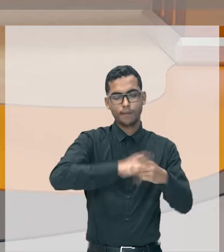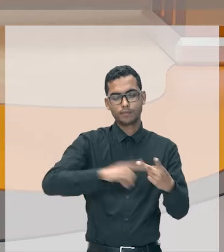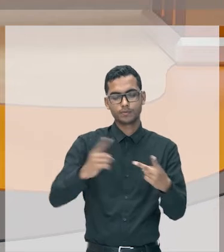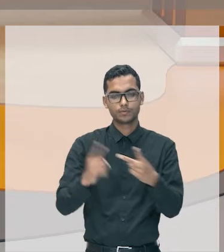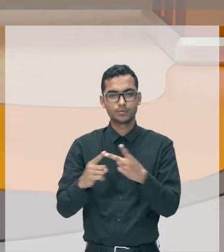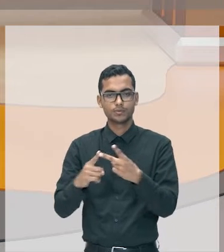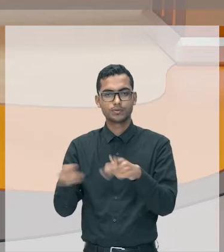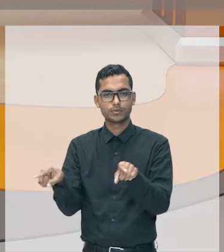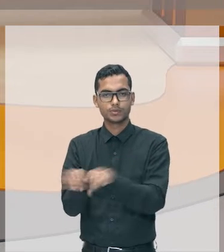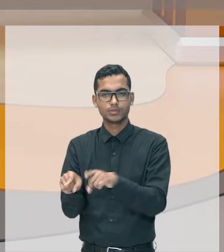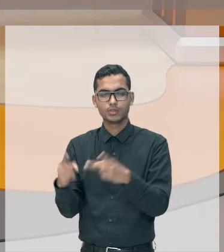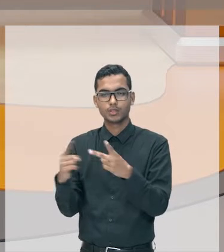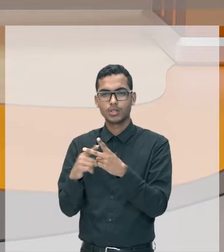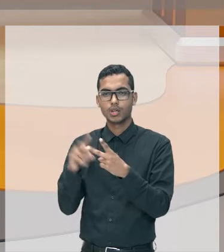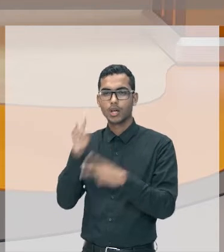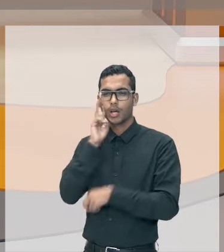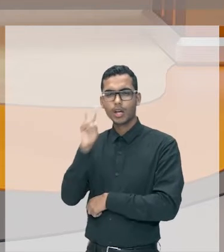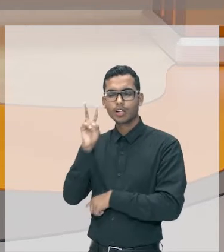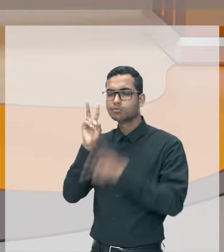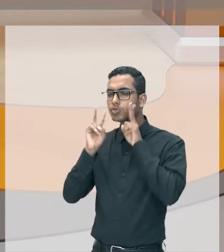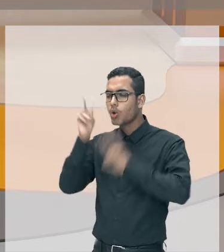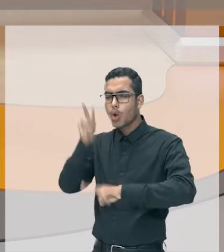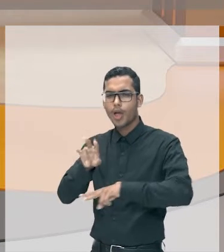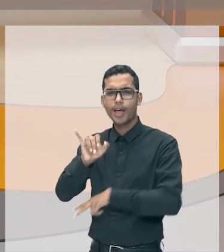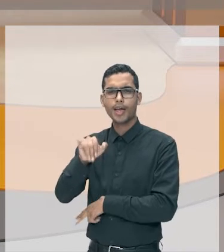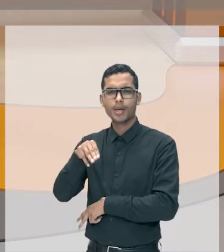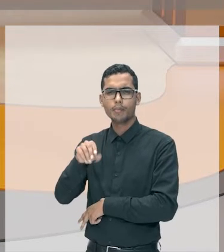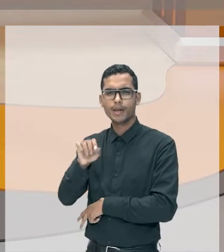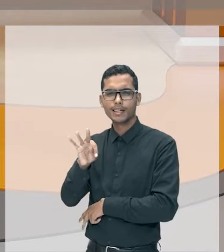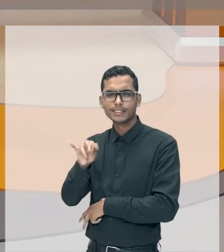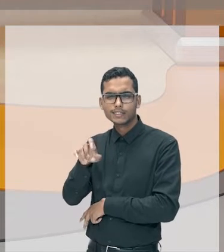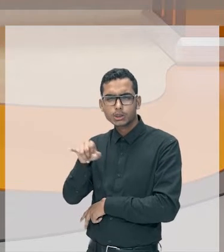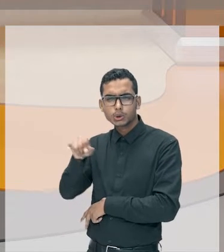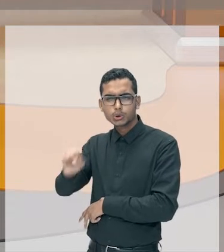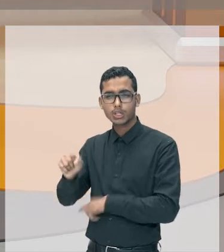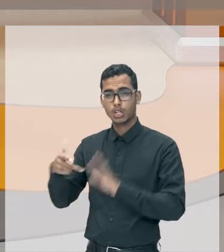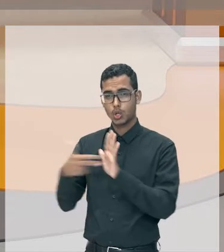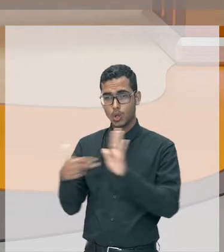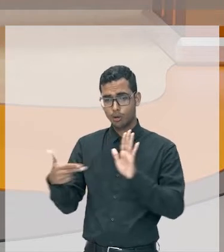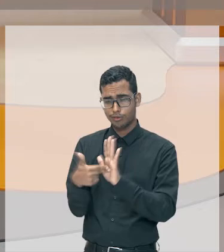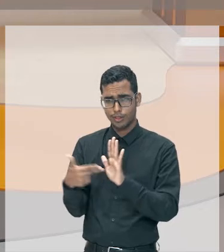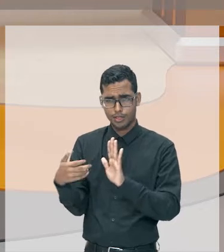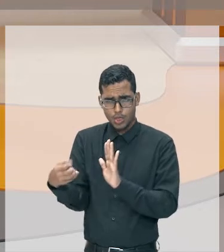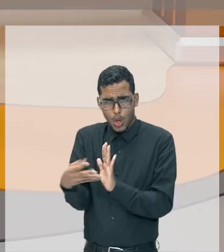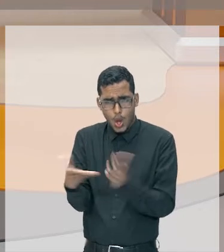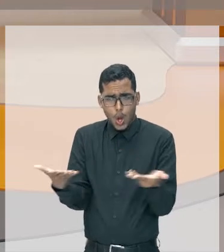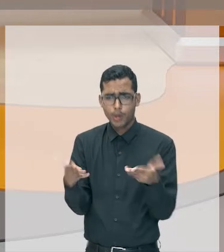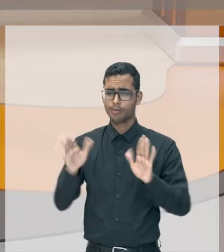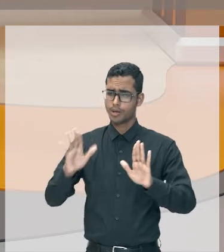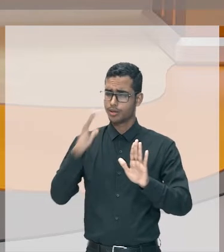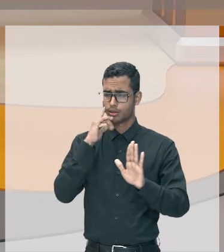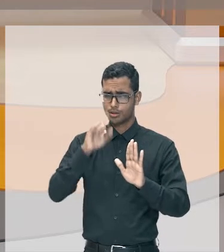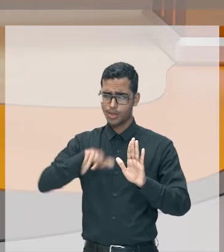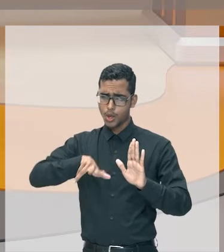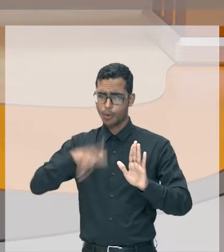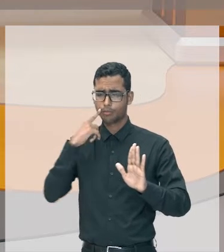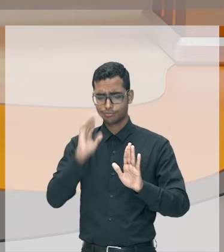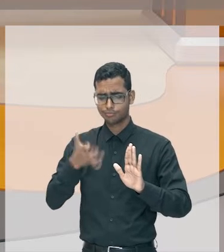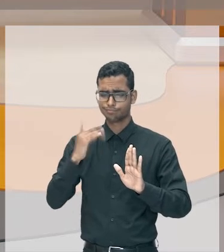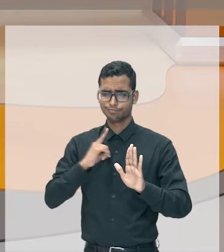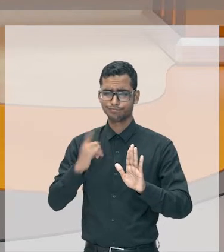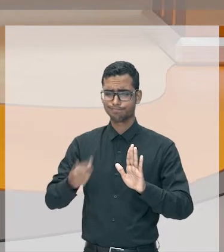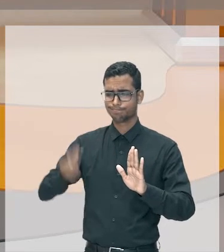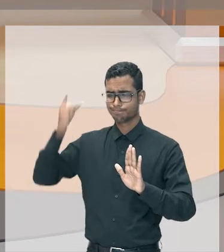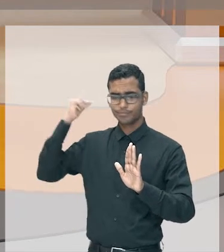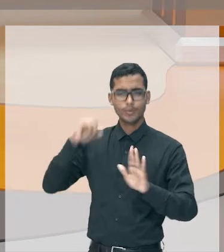fontes imateriais, que são uma novidade não muito nova dentro do trabalho dos historiadores. E